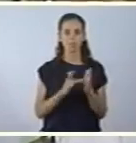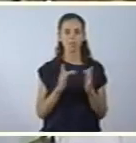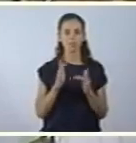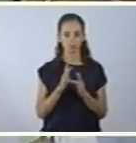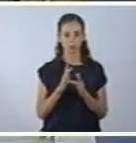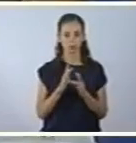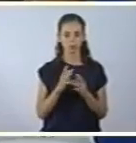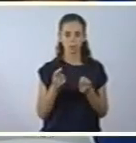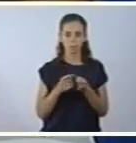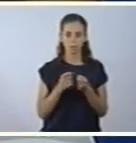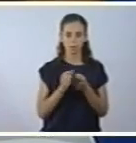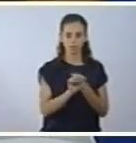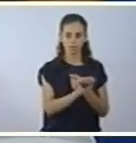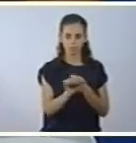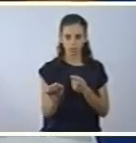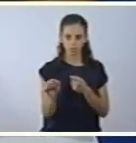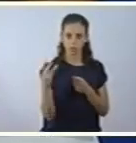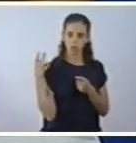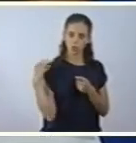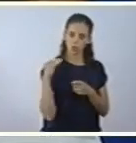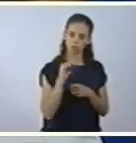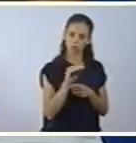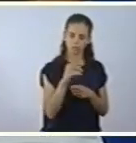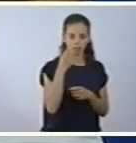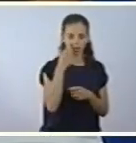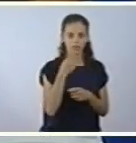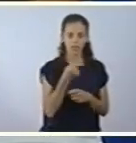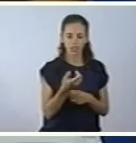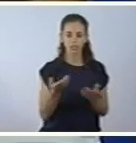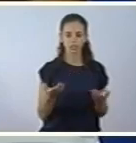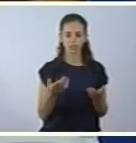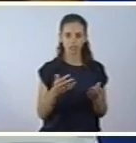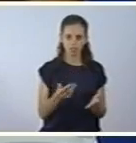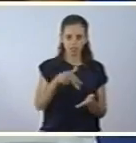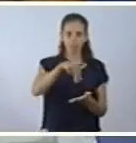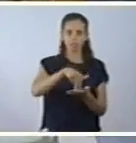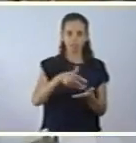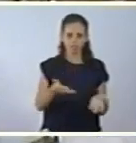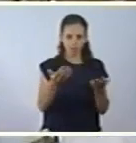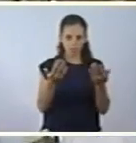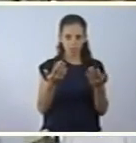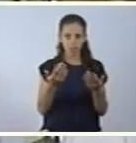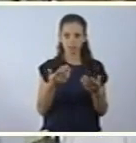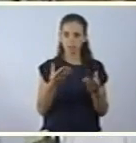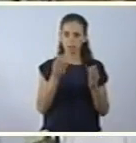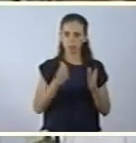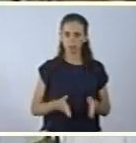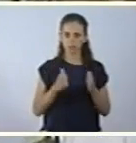Jesus aproximou-se e, tocando-os, disse: Levantai-vos e não